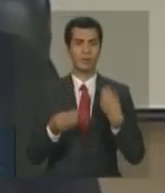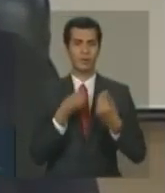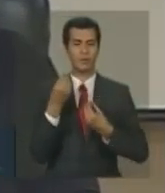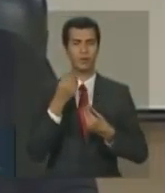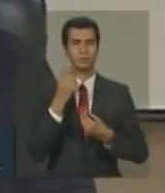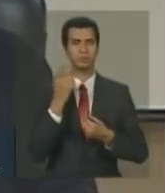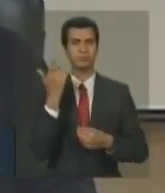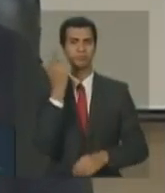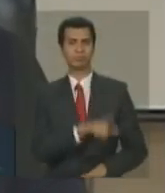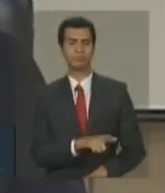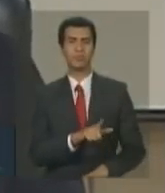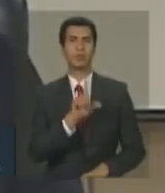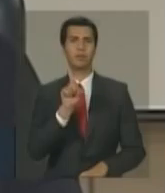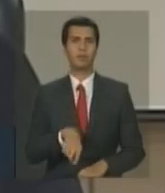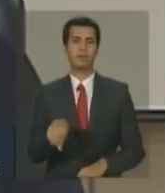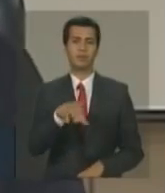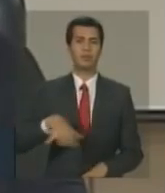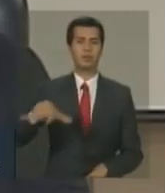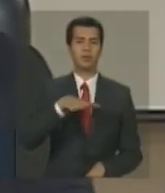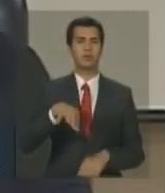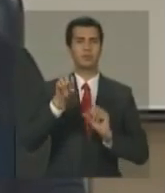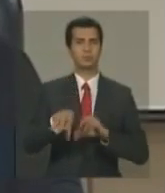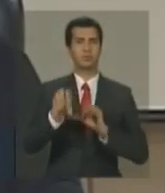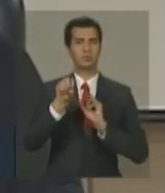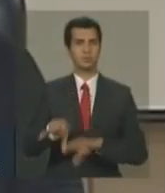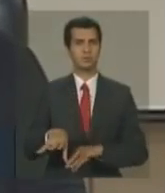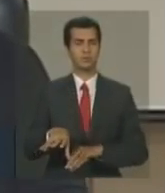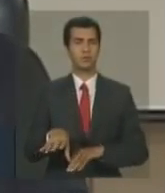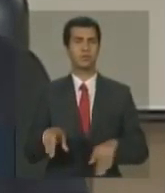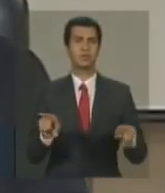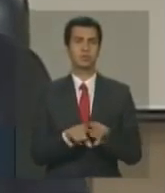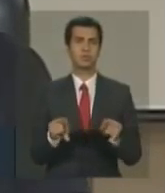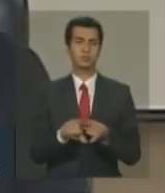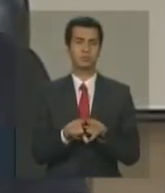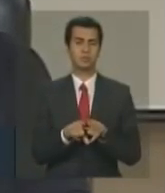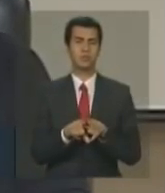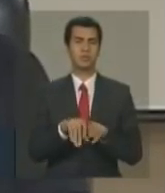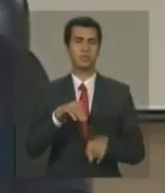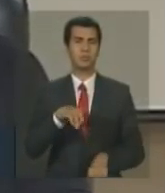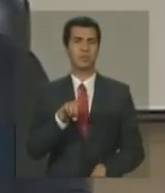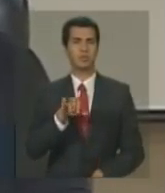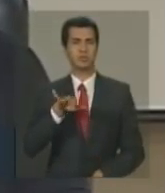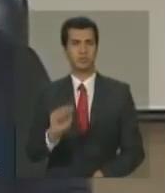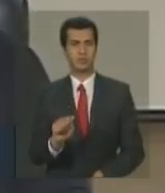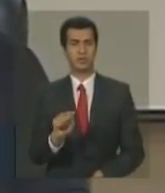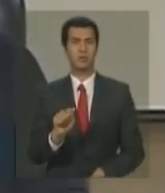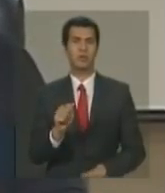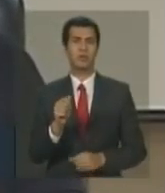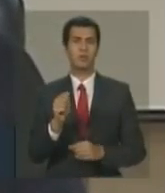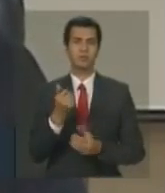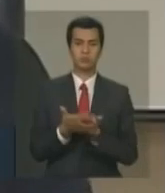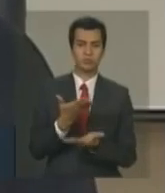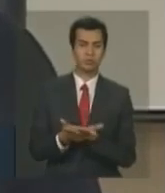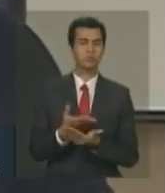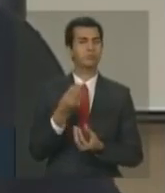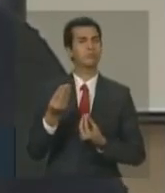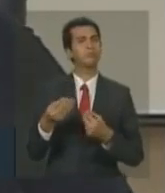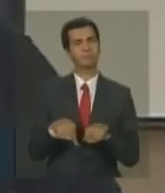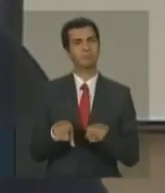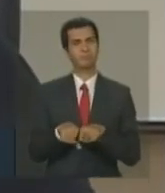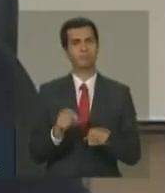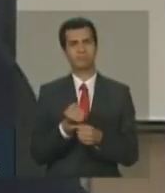relação a crianças e a jovens. Então, você trabalhar com dados de 2006 não